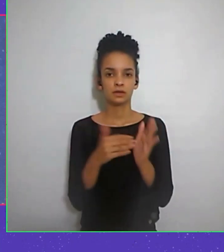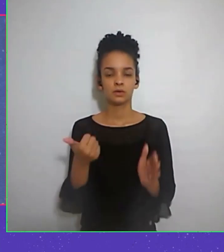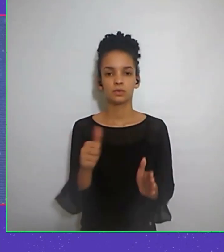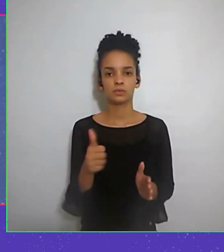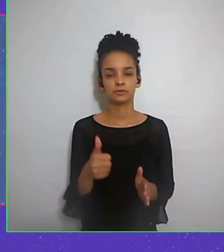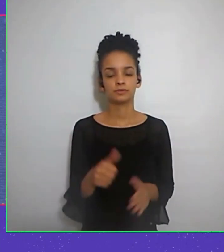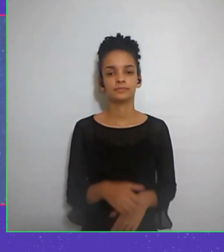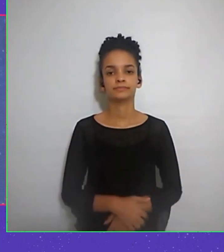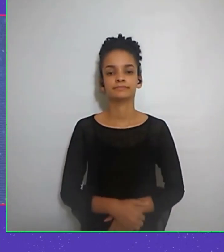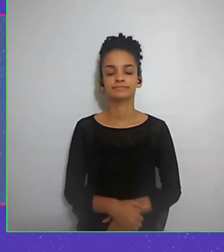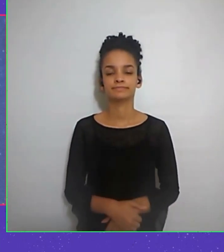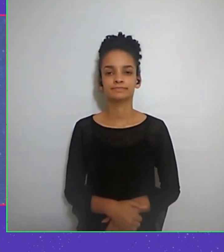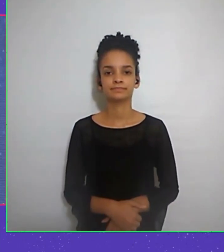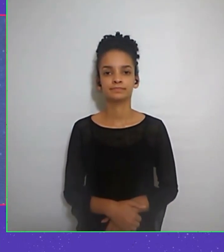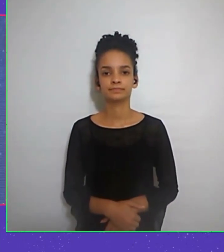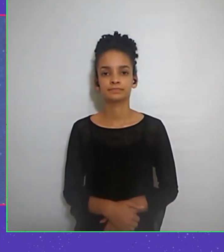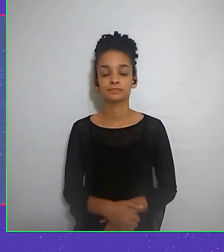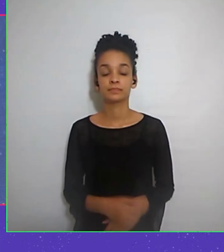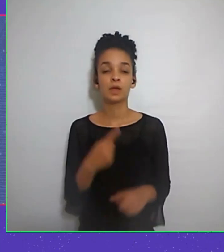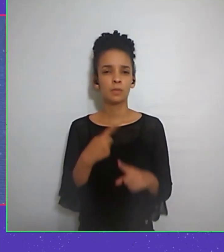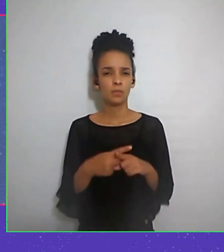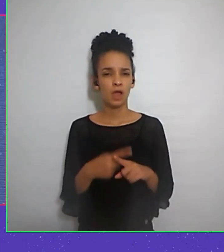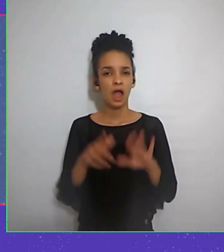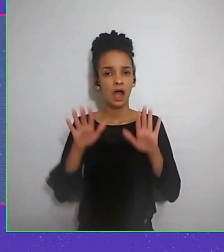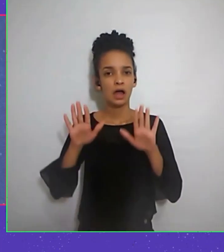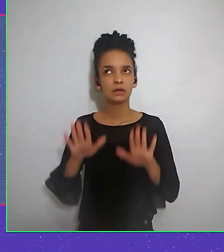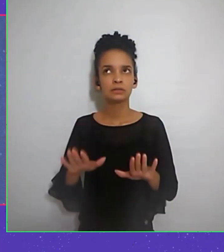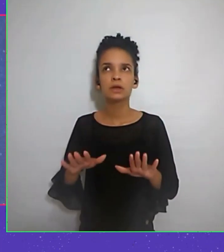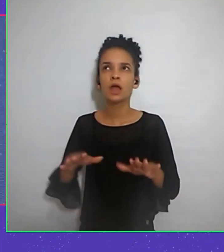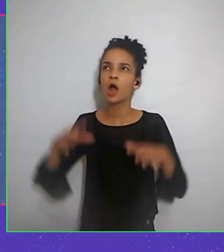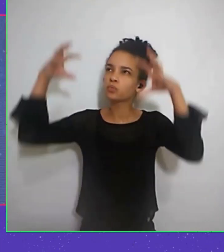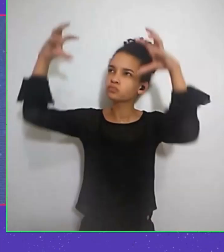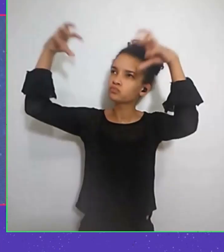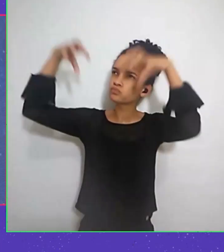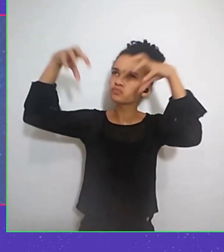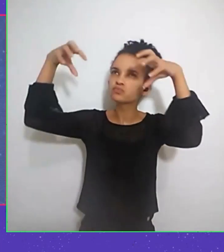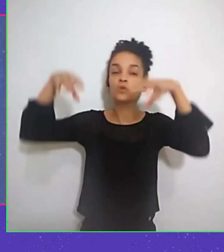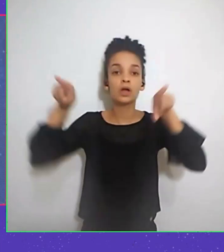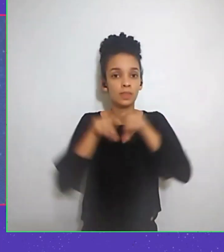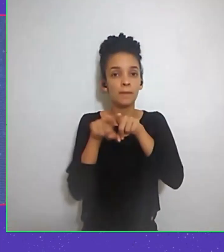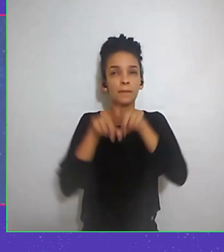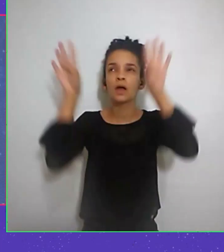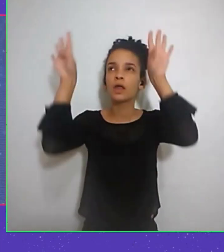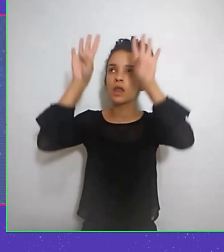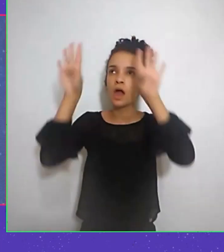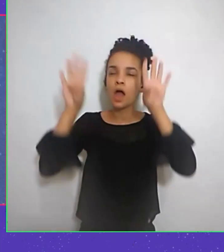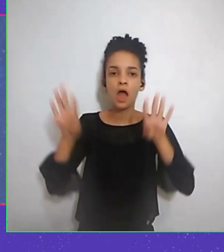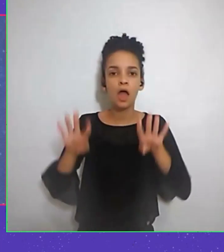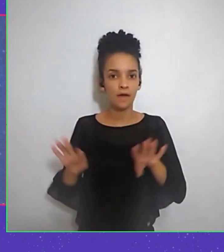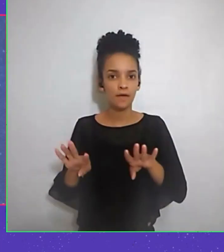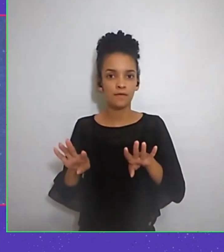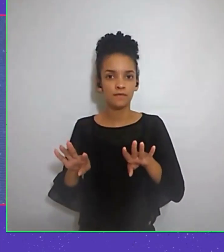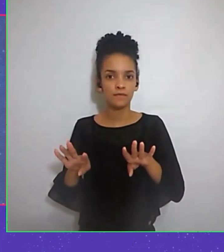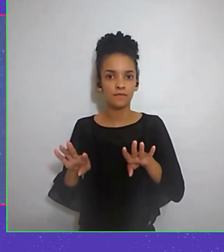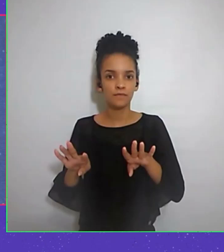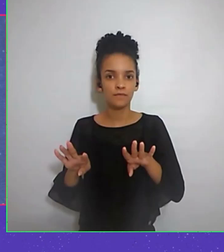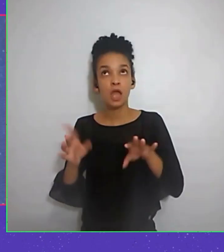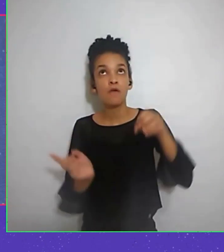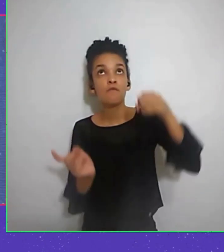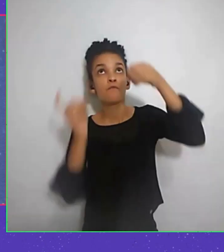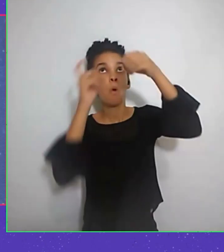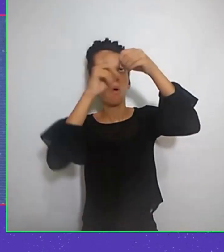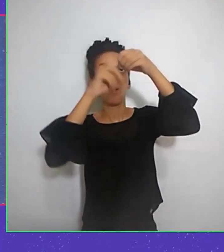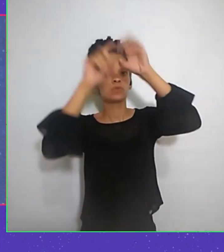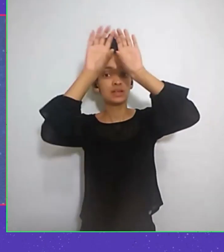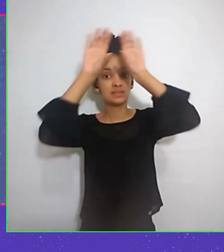Porque assim como descem a chuva e a neve dos céus, e para lá não tornam, sem que primeiro reguem a terra,